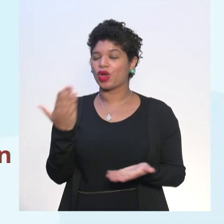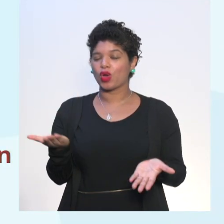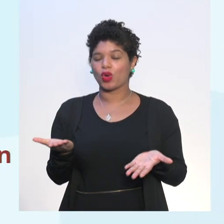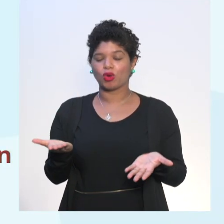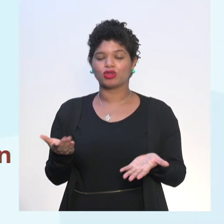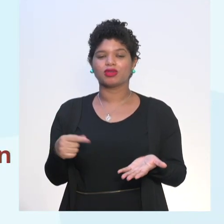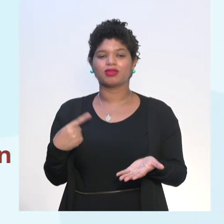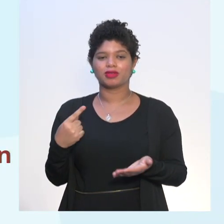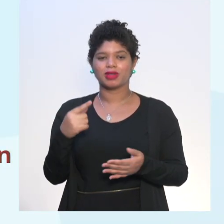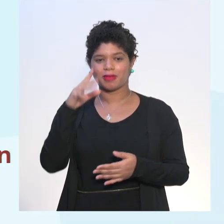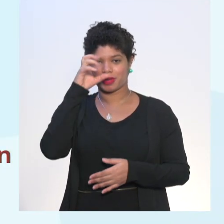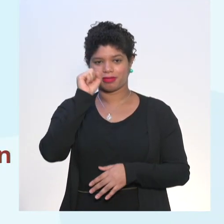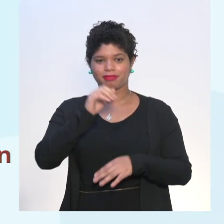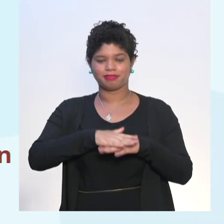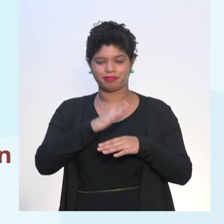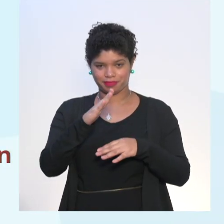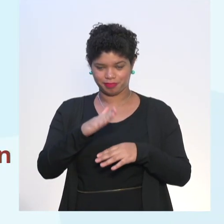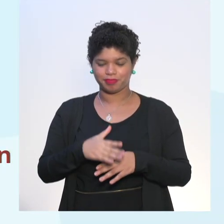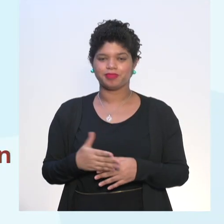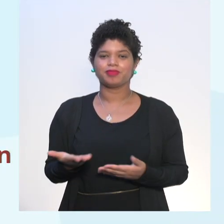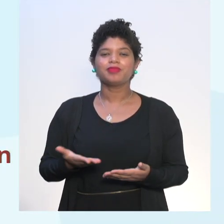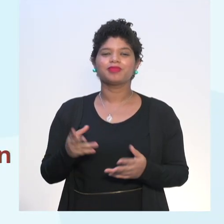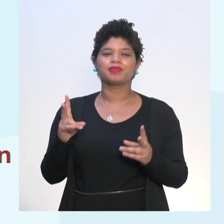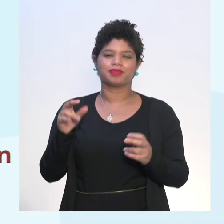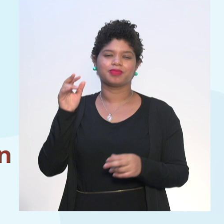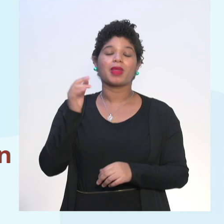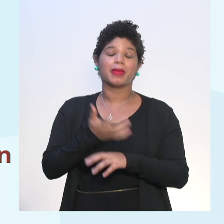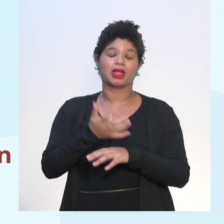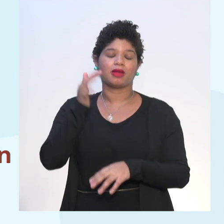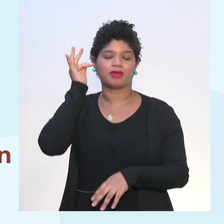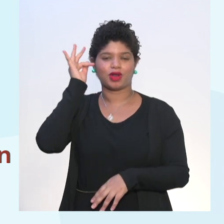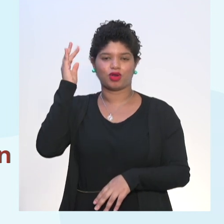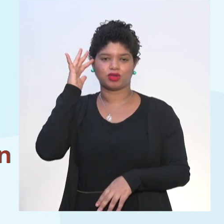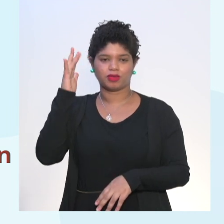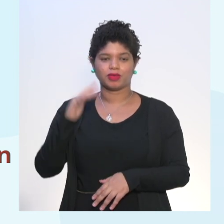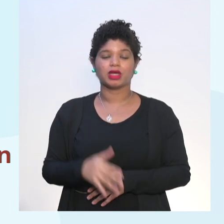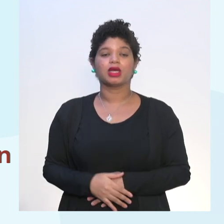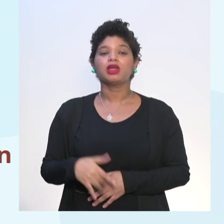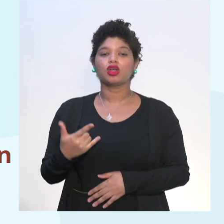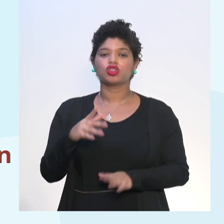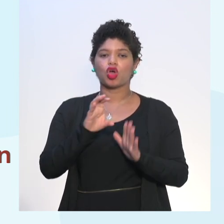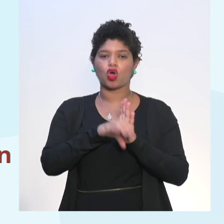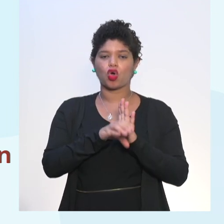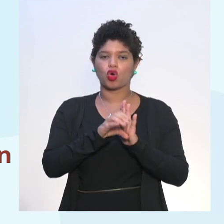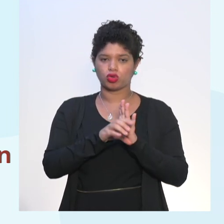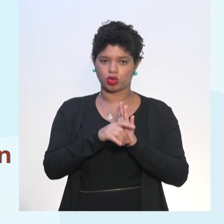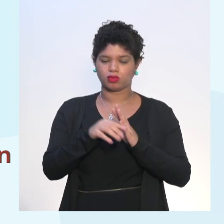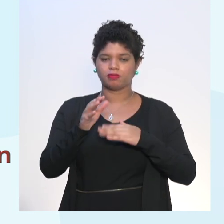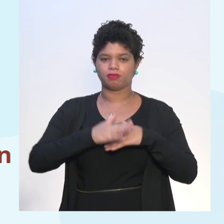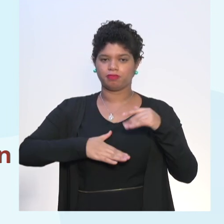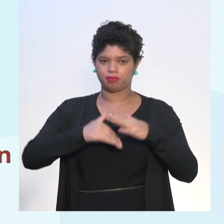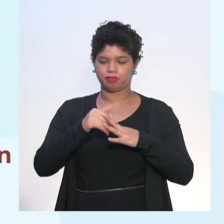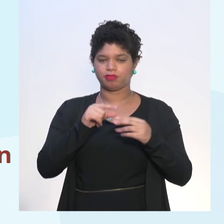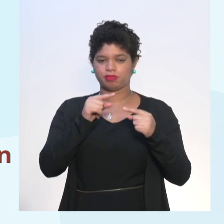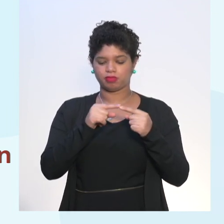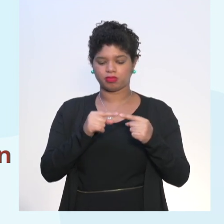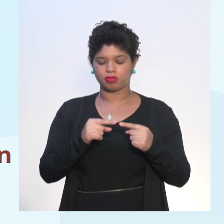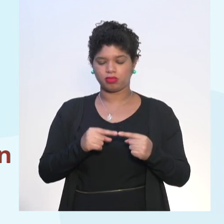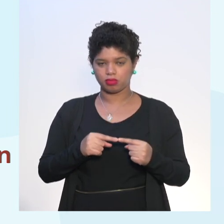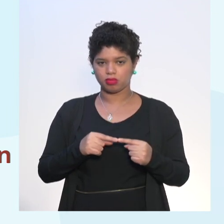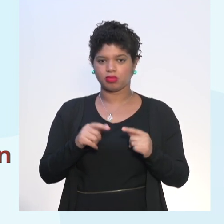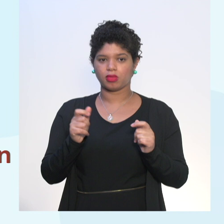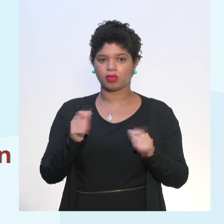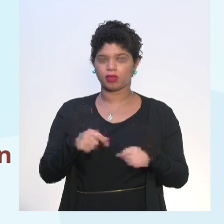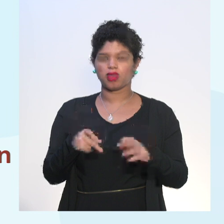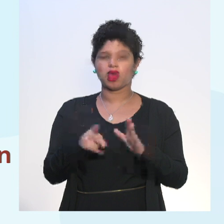nosso encontro de filosofia no dia de hoje. Esse conteúdo, né, do qual a habilidade faz parte, é